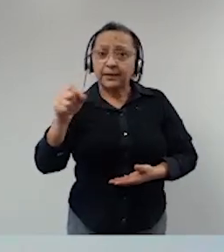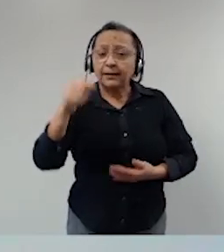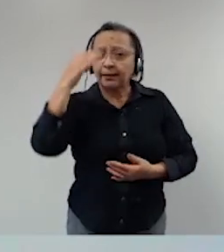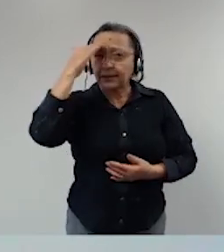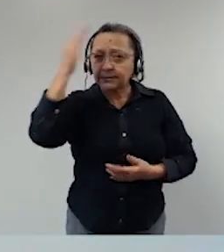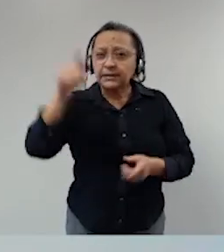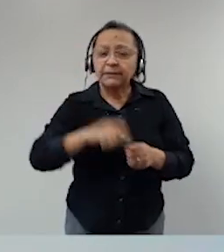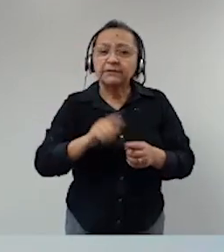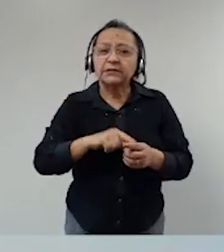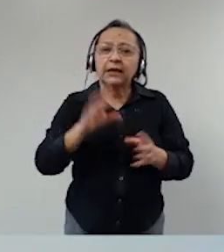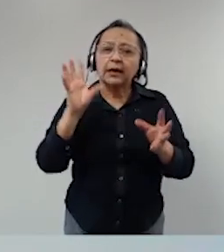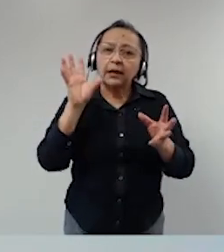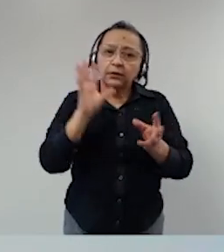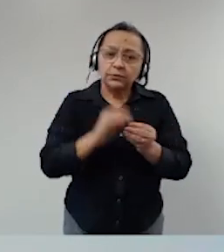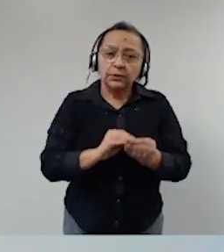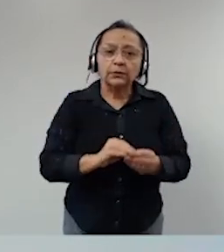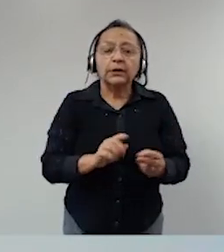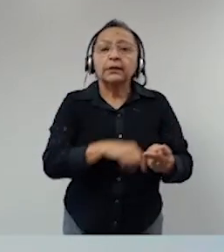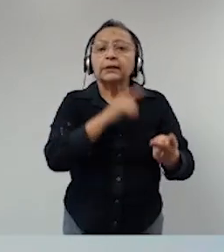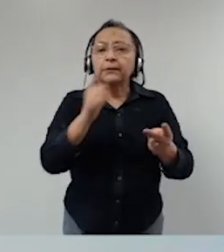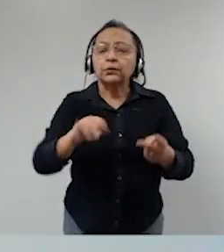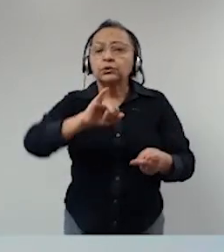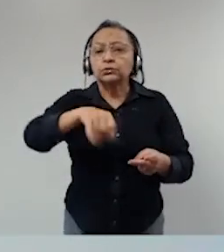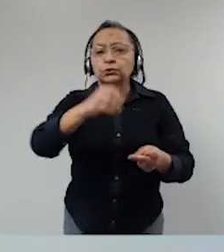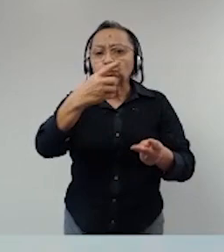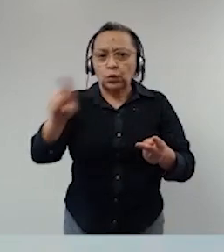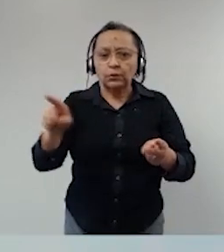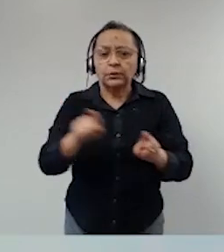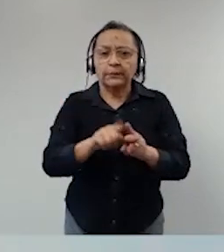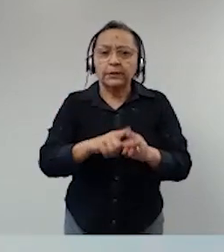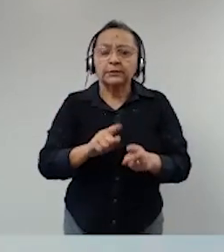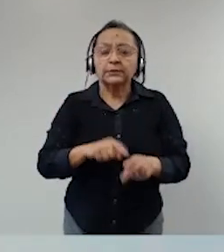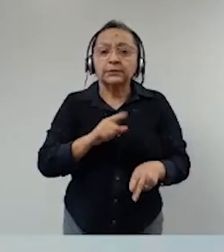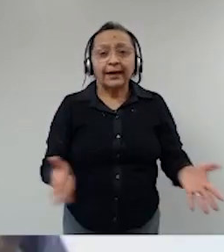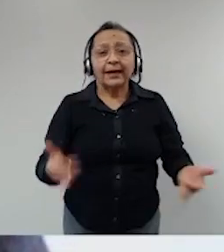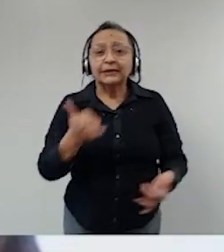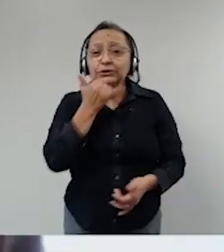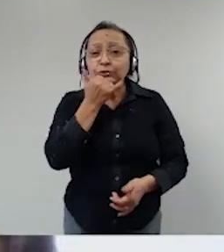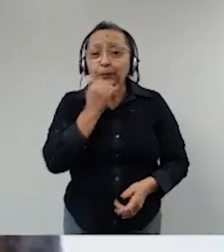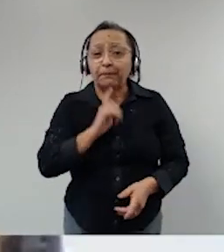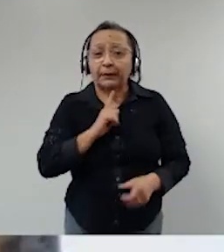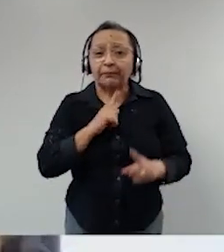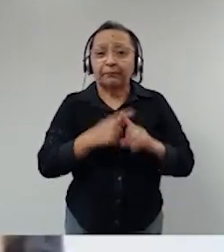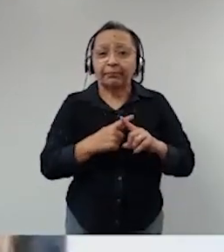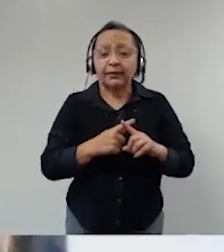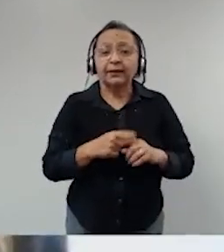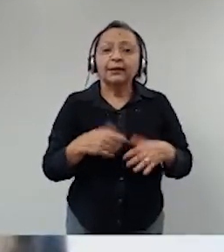sequência, João, você já pode fazer também, que são 4 minutos.